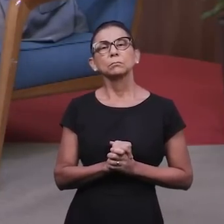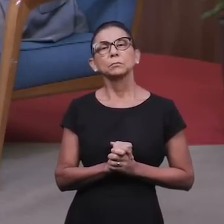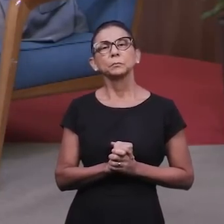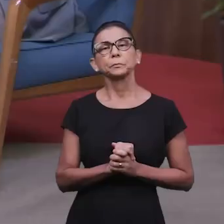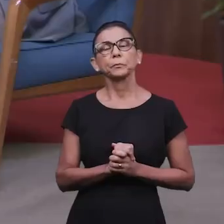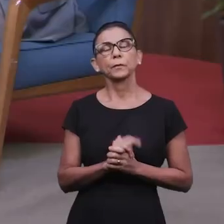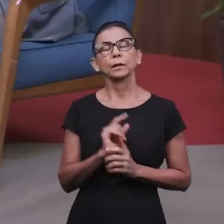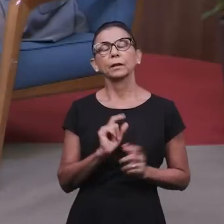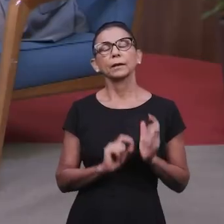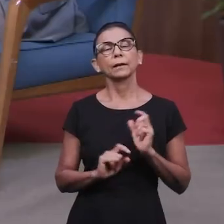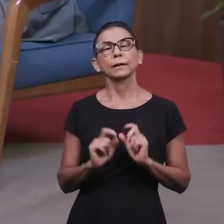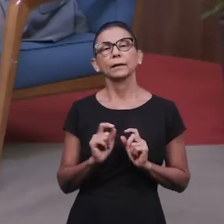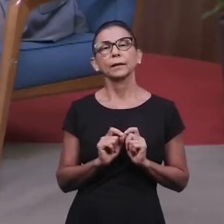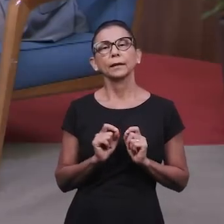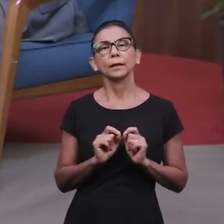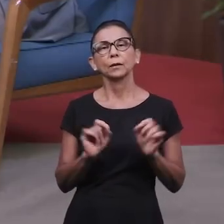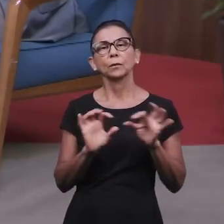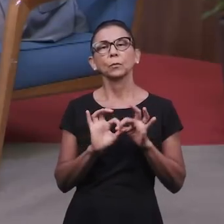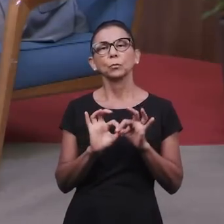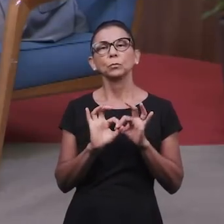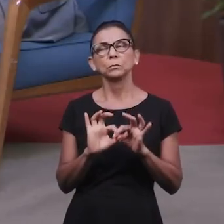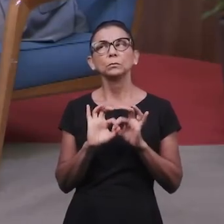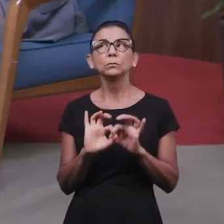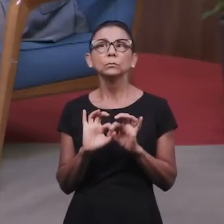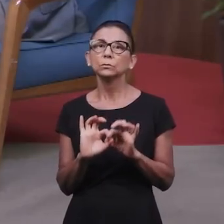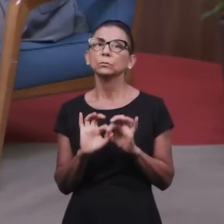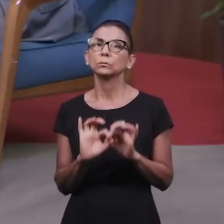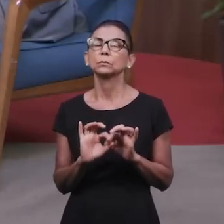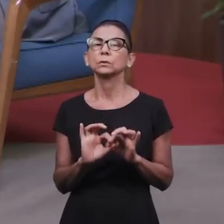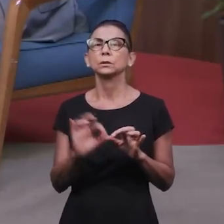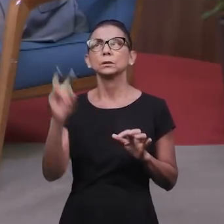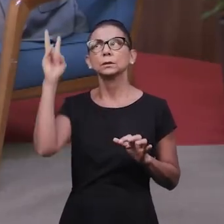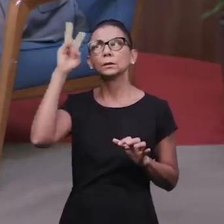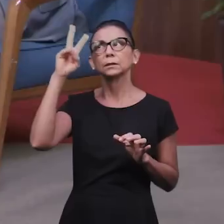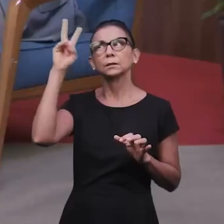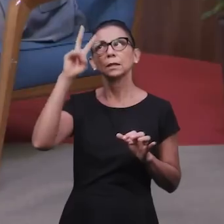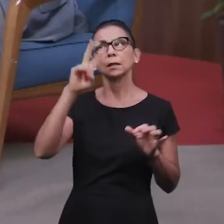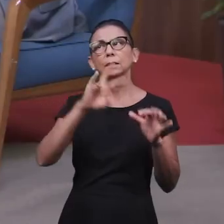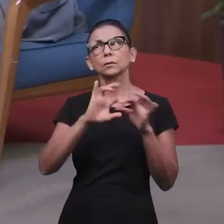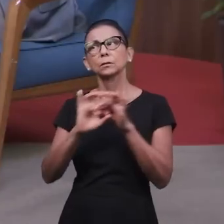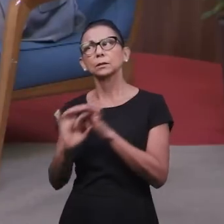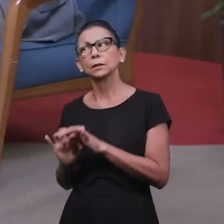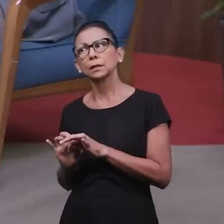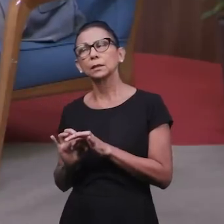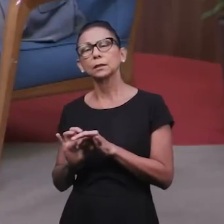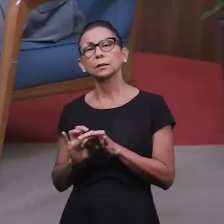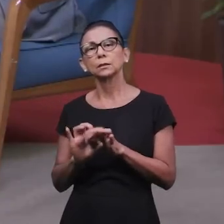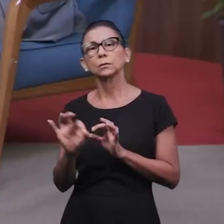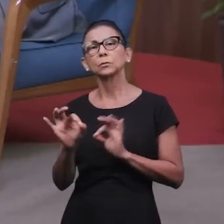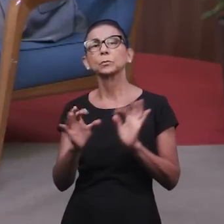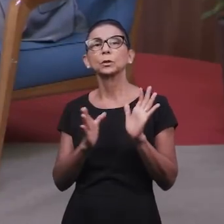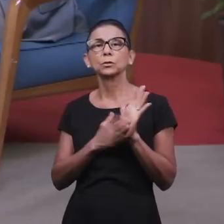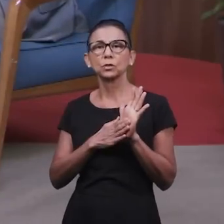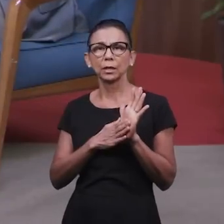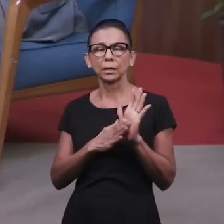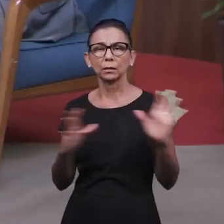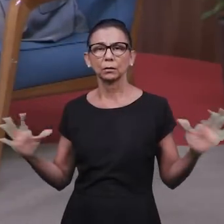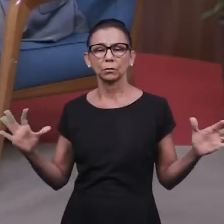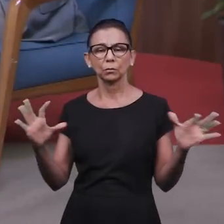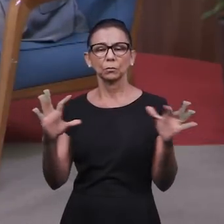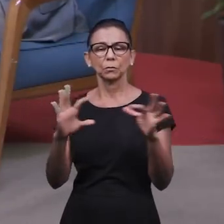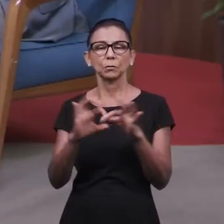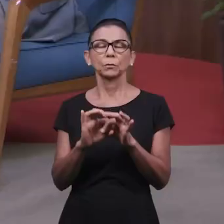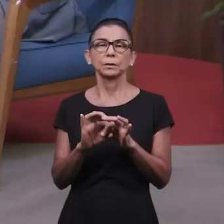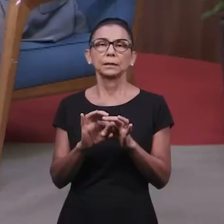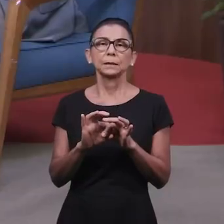toda uma história, todo um contexto. Projeto. Todo um projeto, pronto. A palavra é essa, todo um